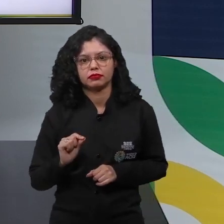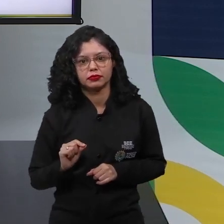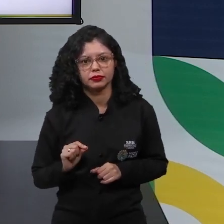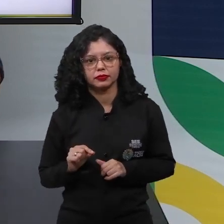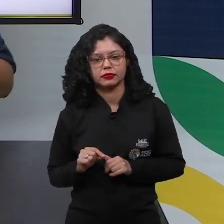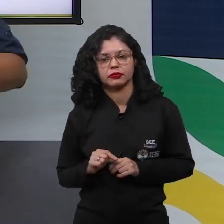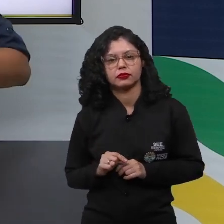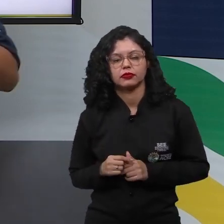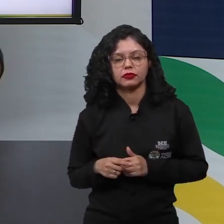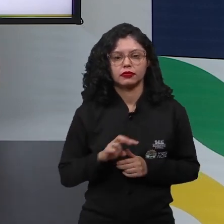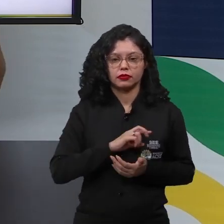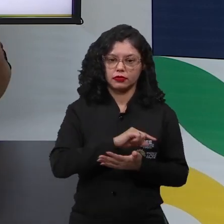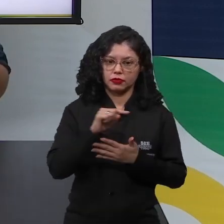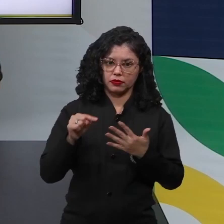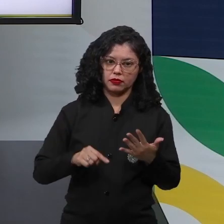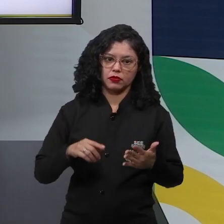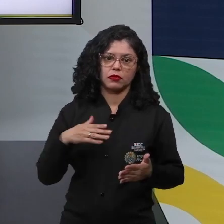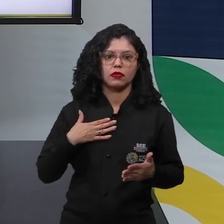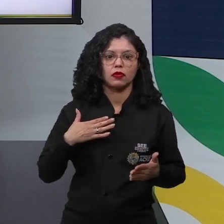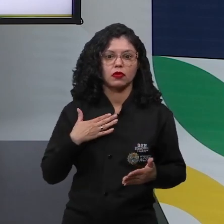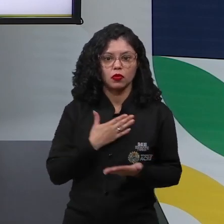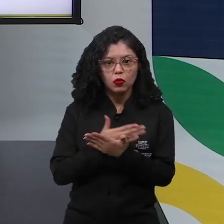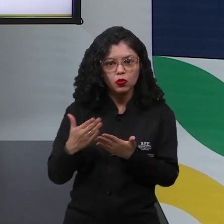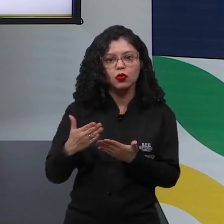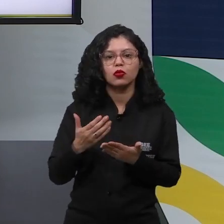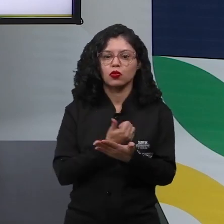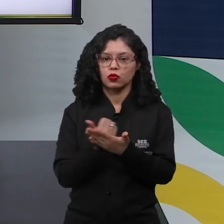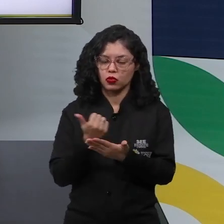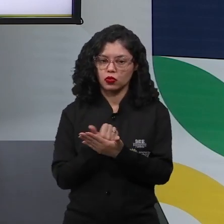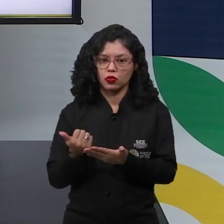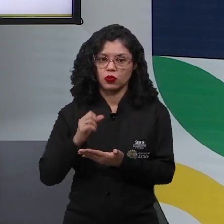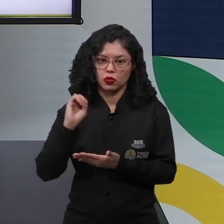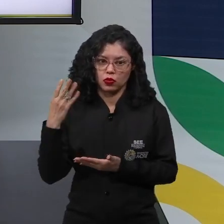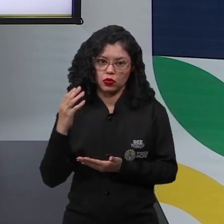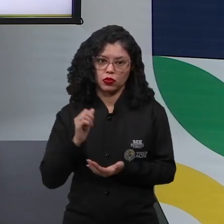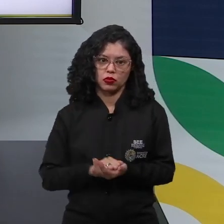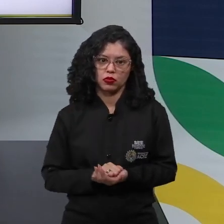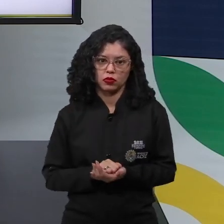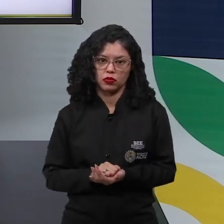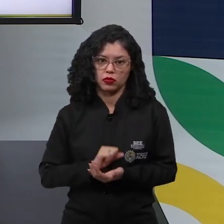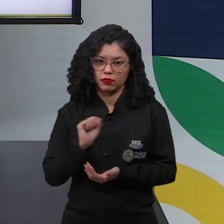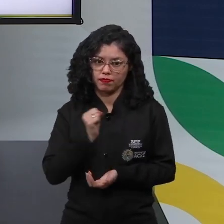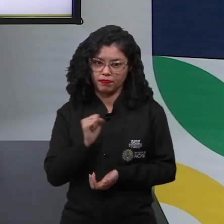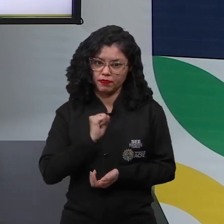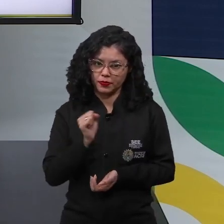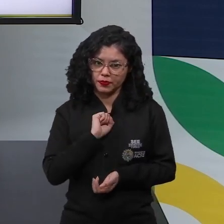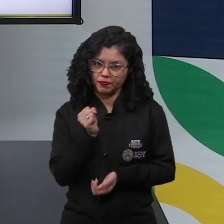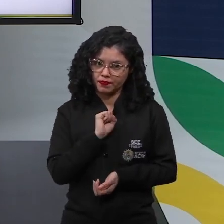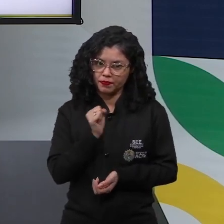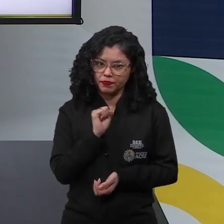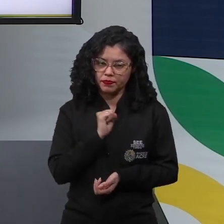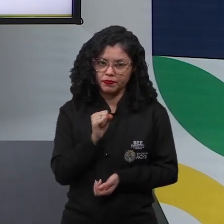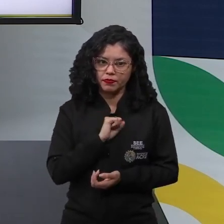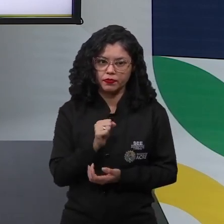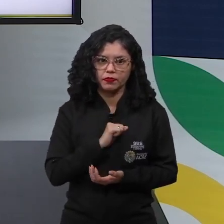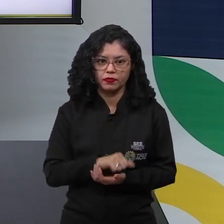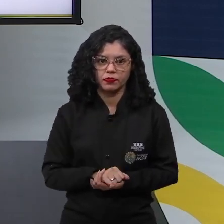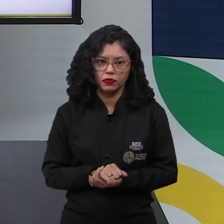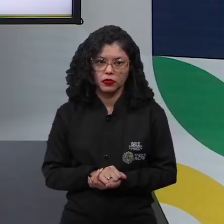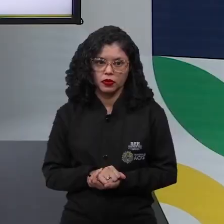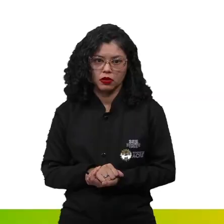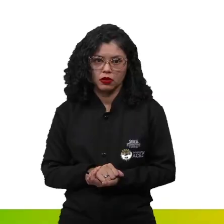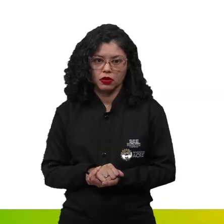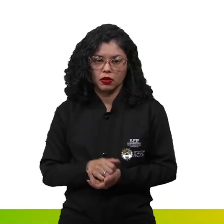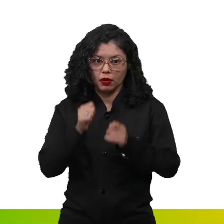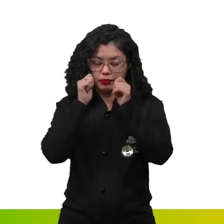corre. Então, vários órgãos começam a entrar em ação. O que acontece no simpático? O coração acelera, tá? Olha só,